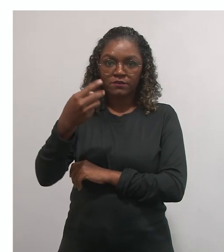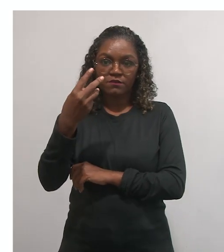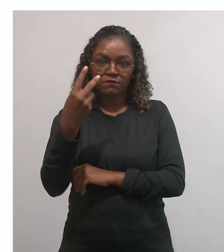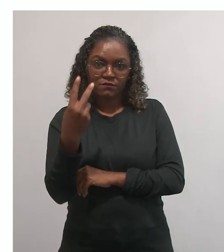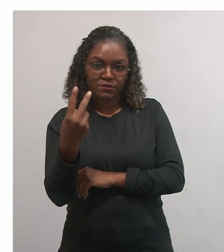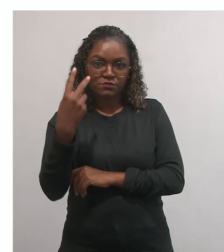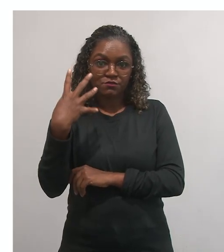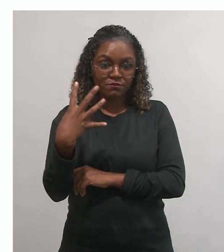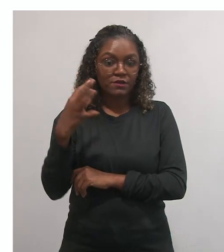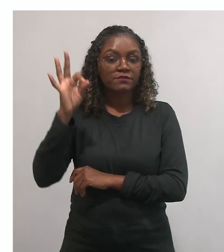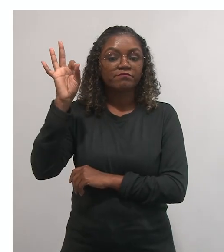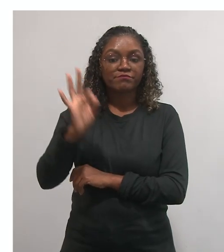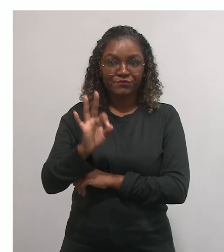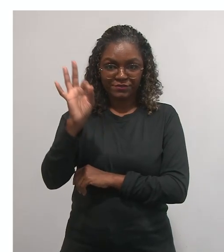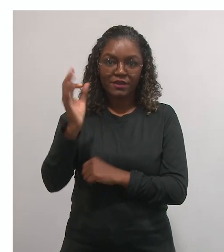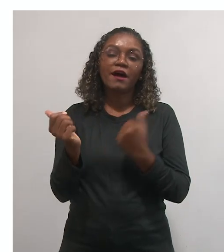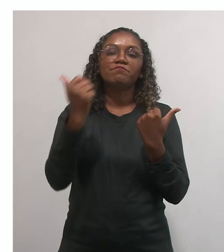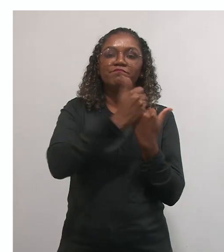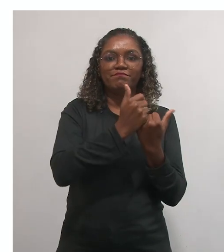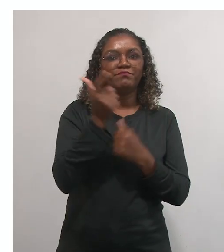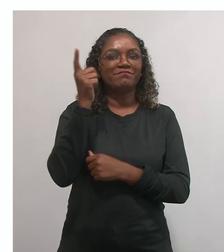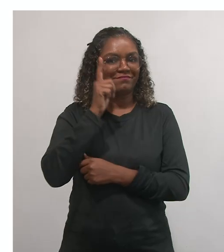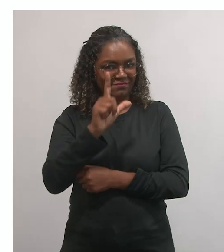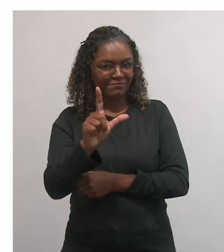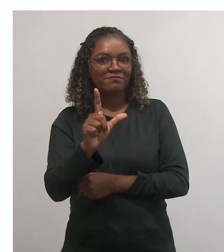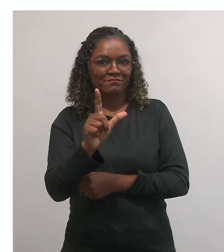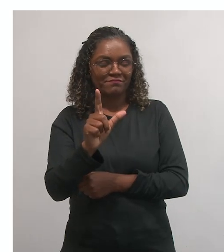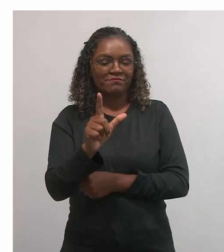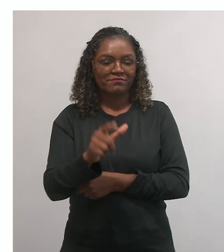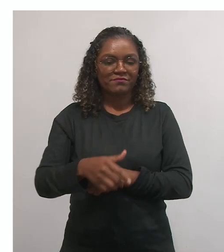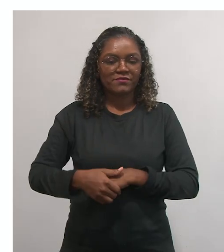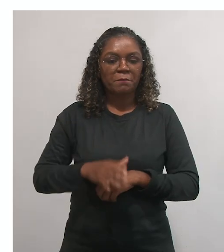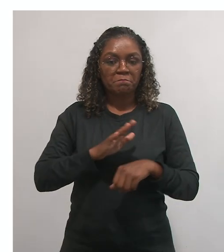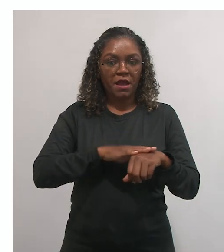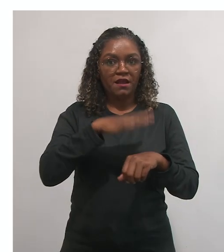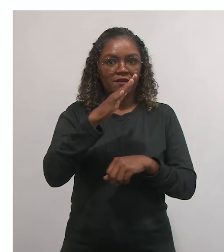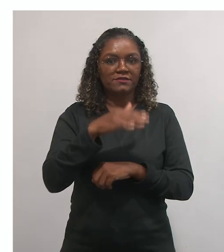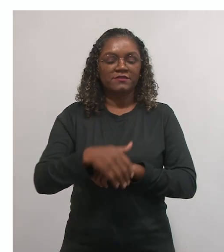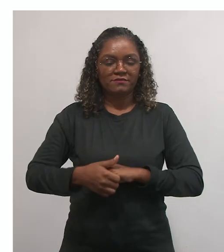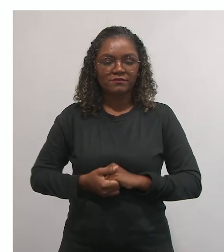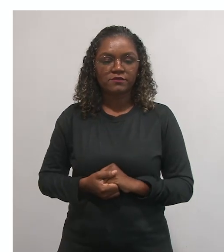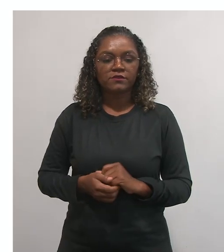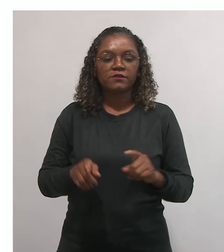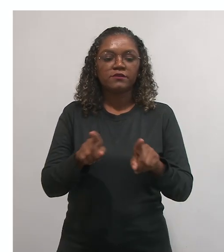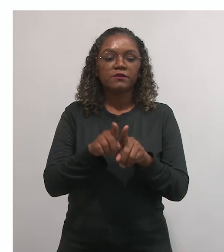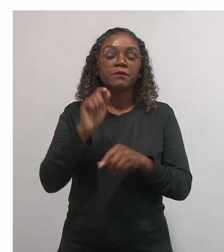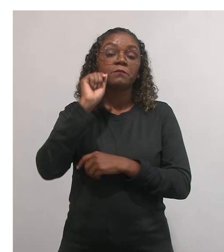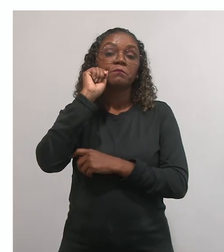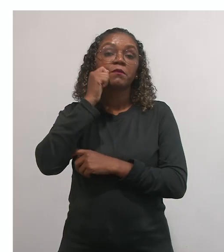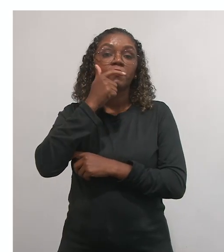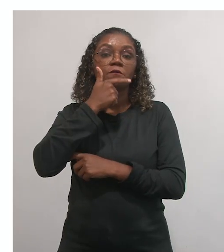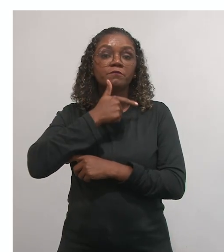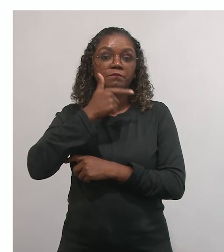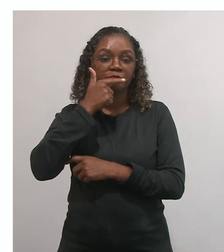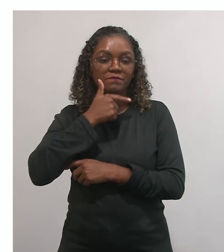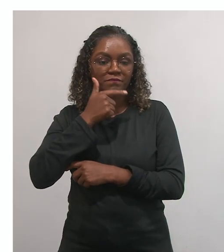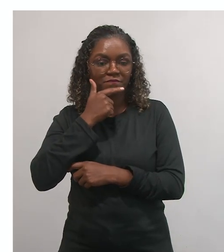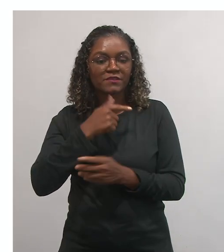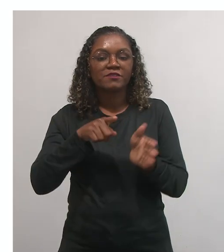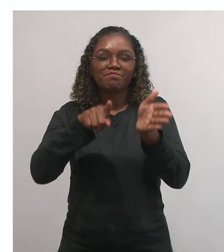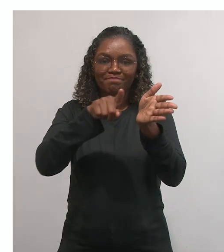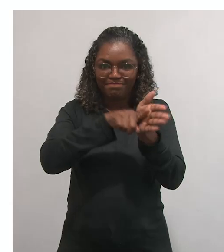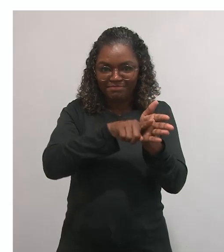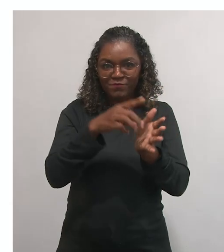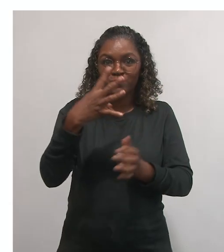contribuição para cobrir os gastos fixos de 37 o pão de queijo também foi uma margem